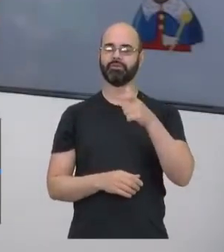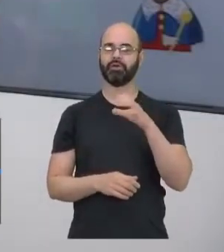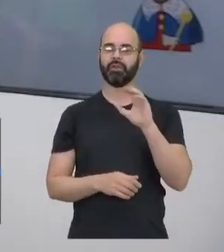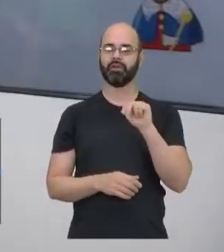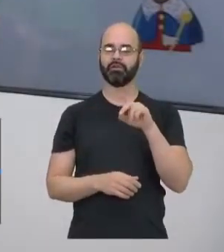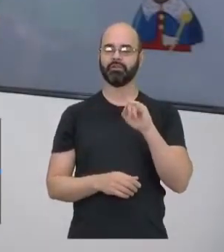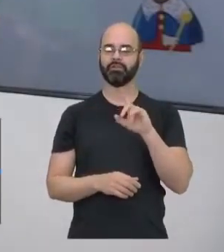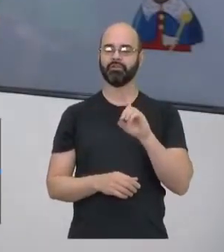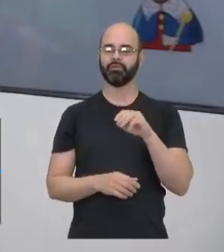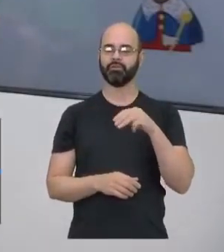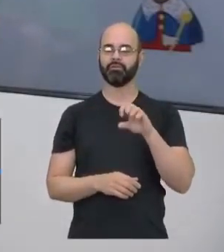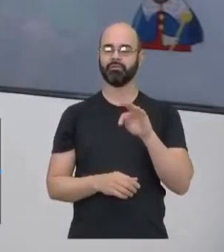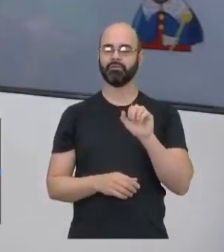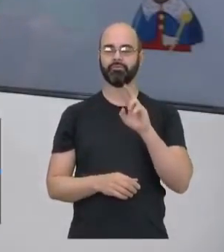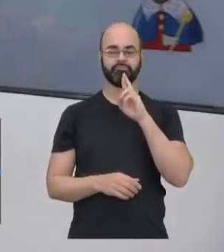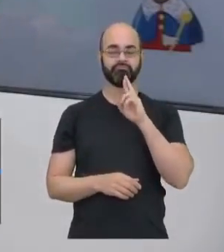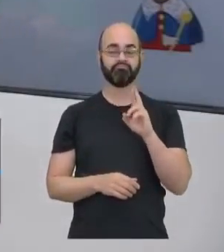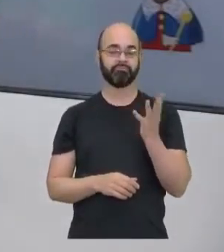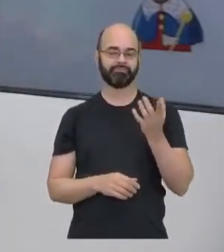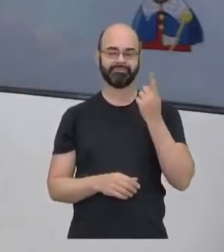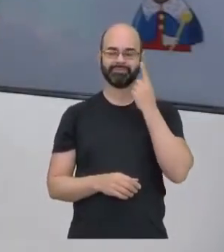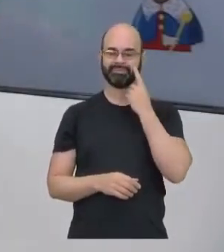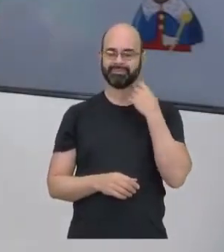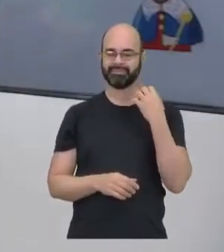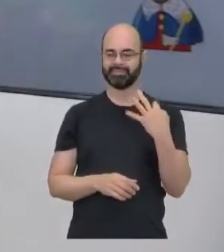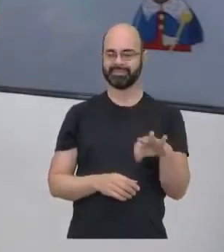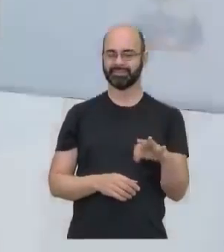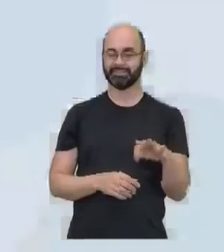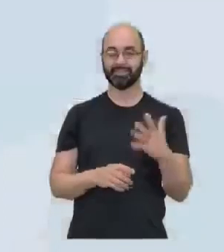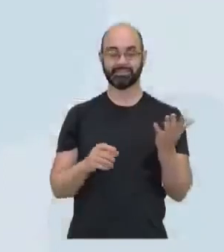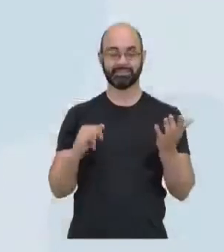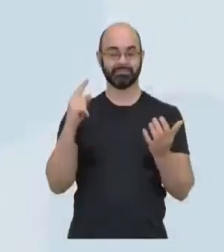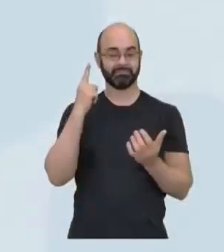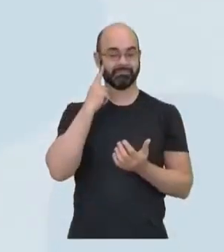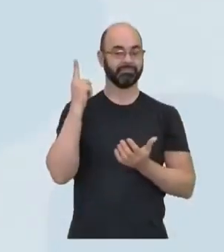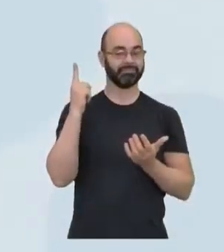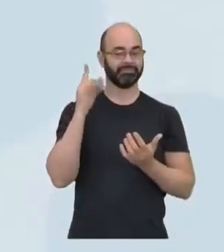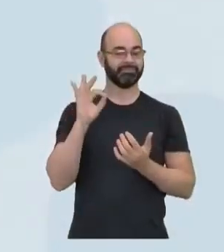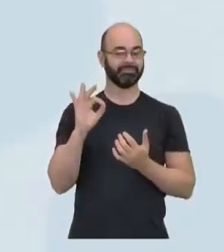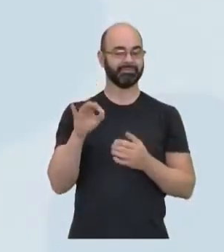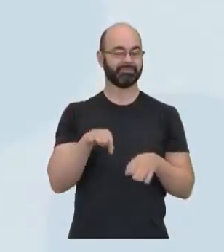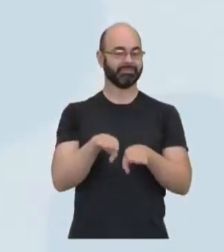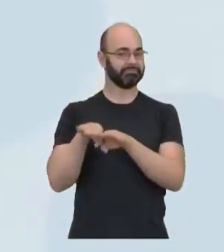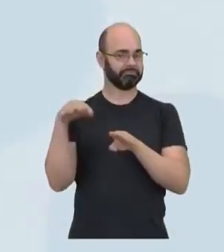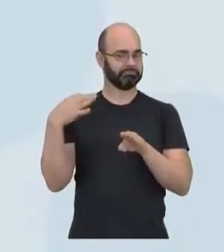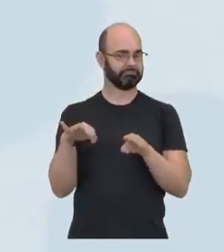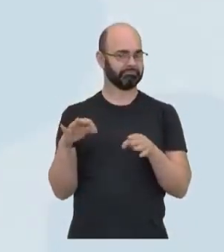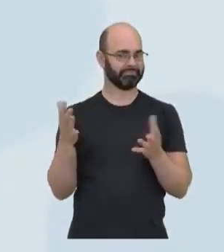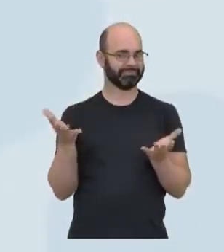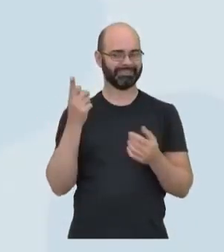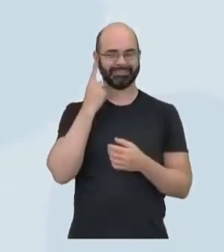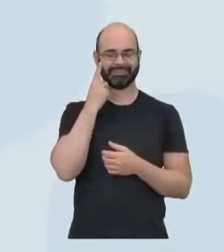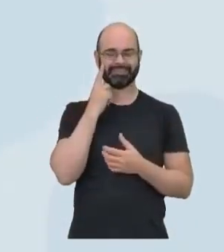Mota. Então vamos ver a resposta se está correto, se essa parararã, unanimidade foi correta.